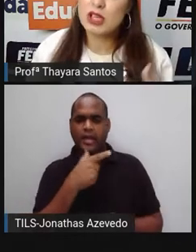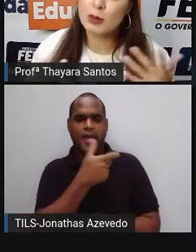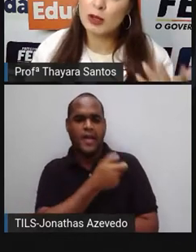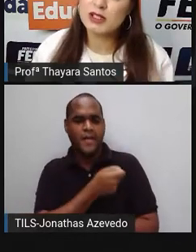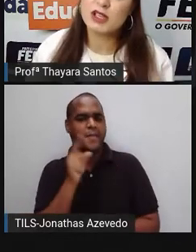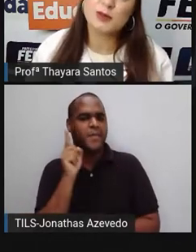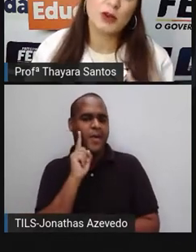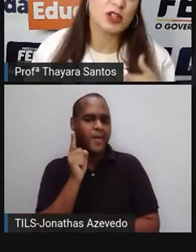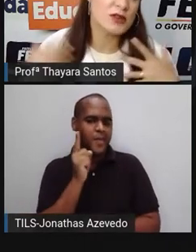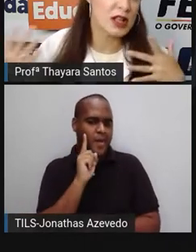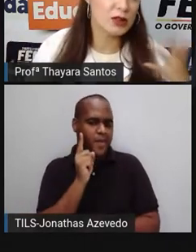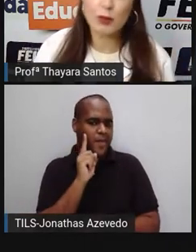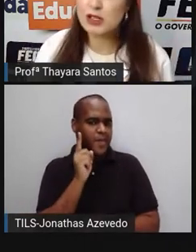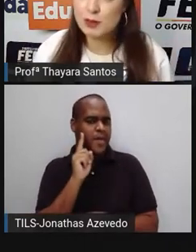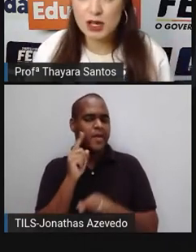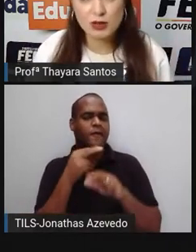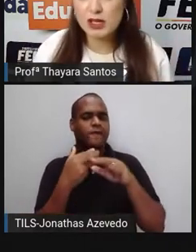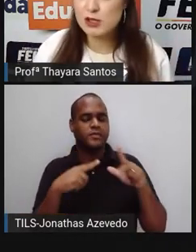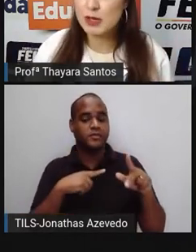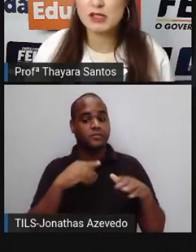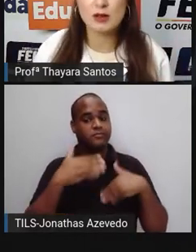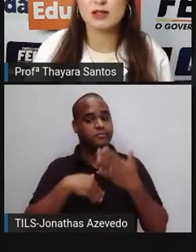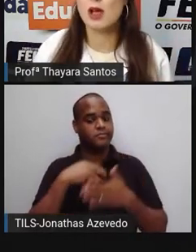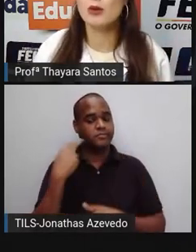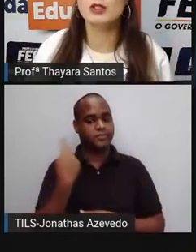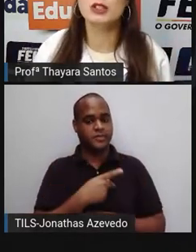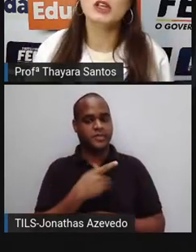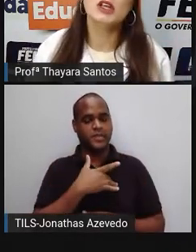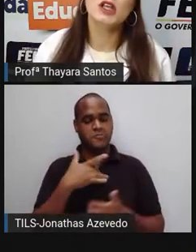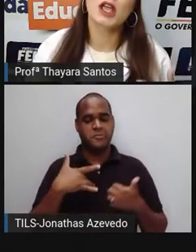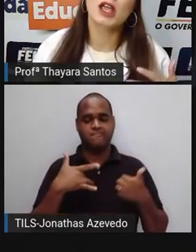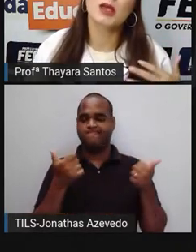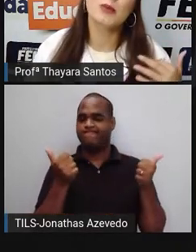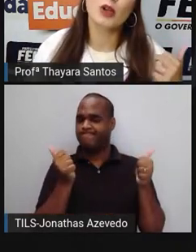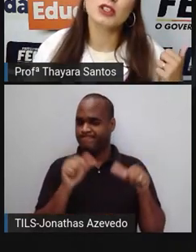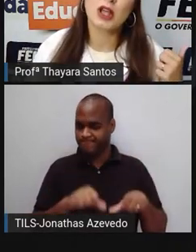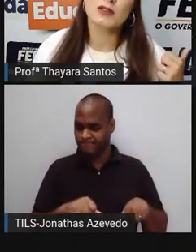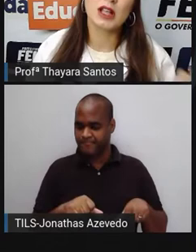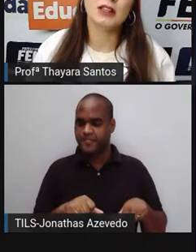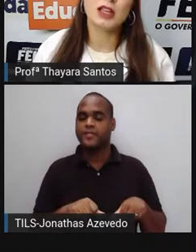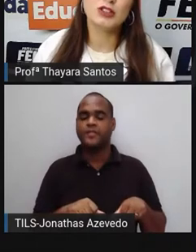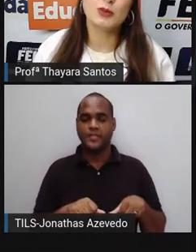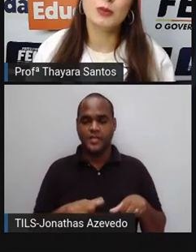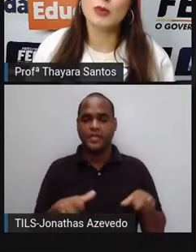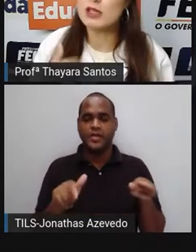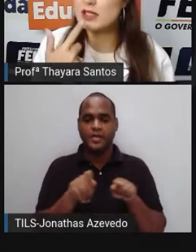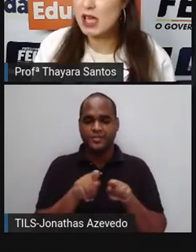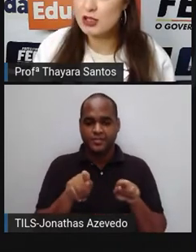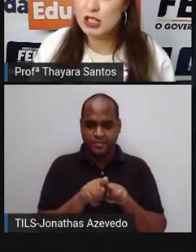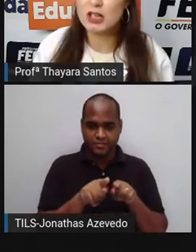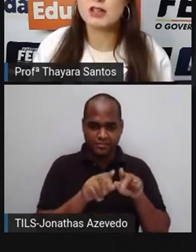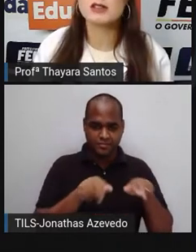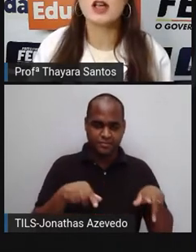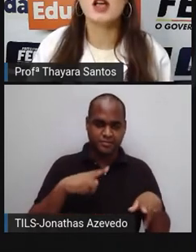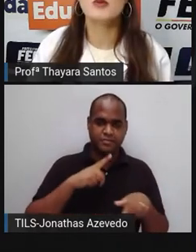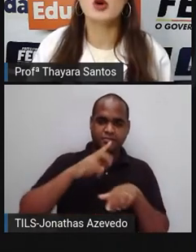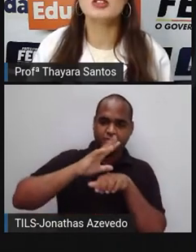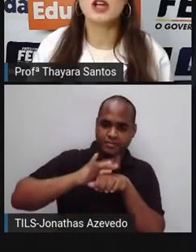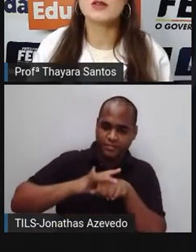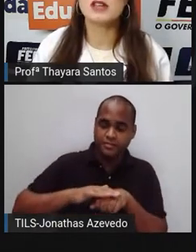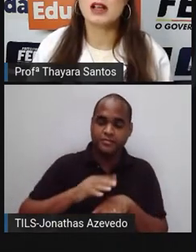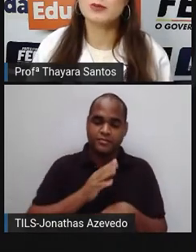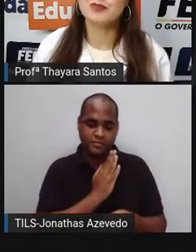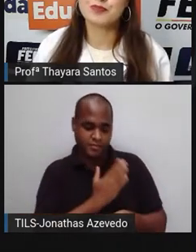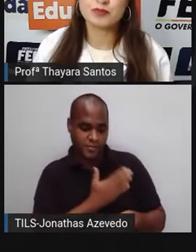continuo de anabolizantes pode causar inúmeros prejuízos para as nossas saúde pode causar desde doenças cardíacas